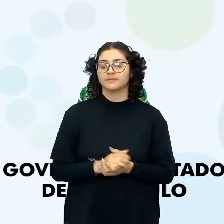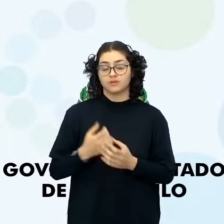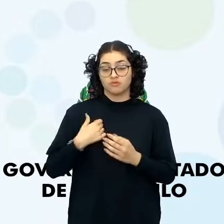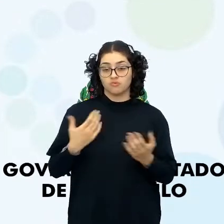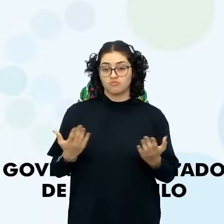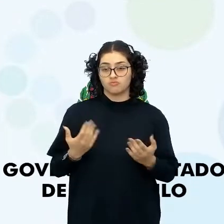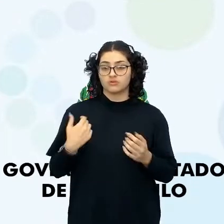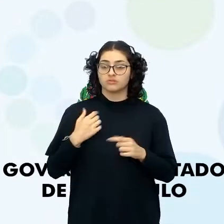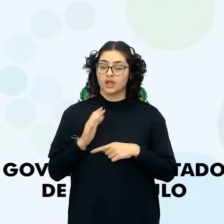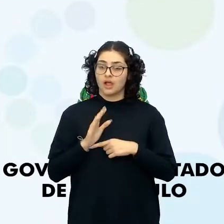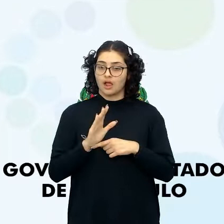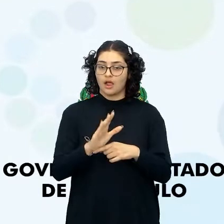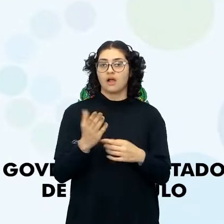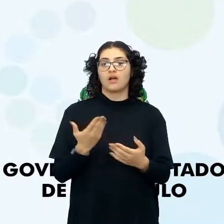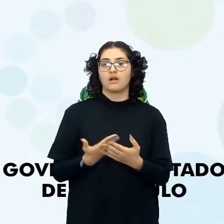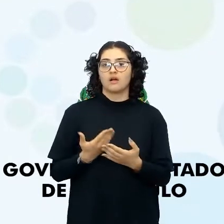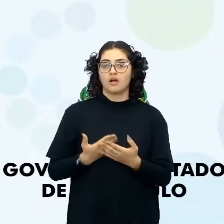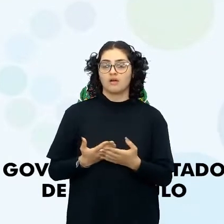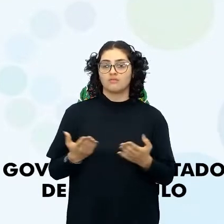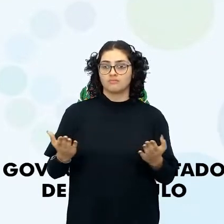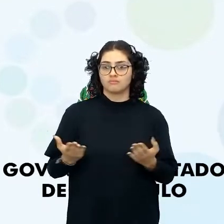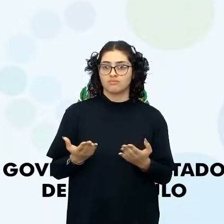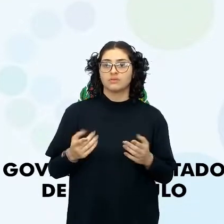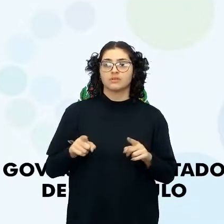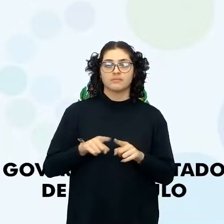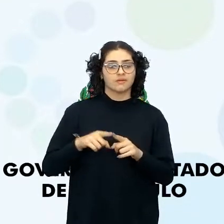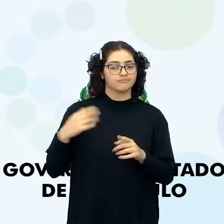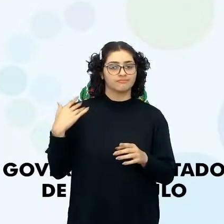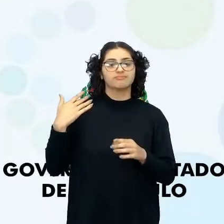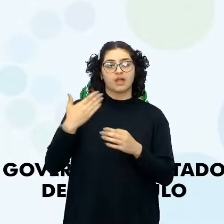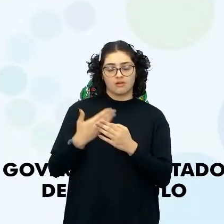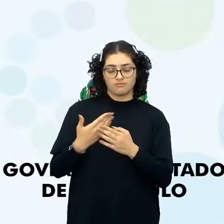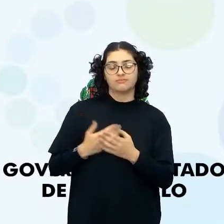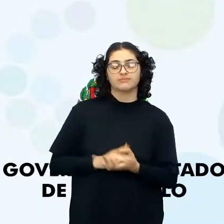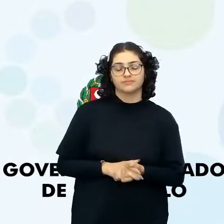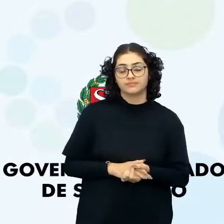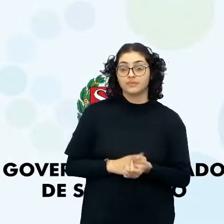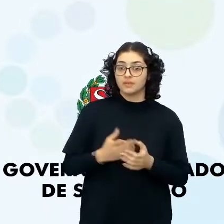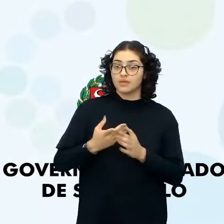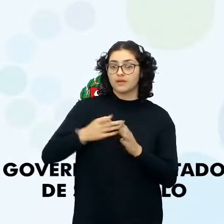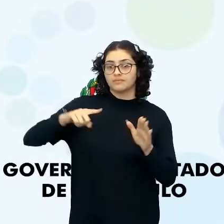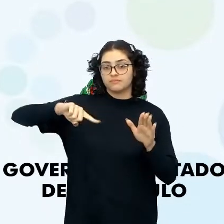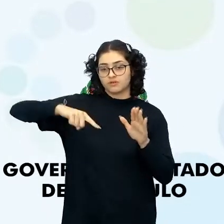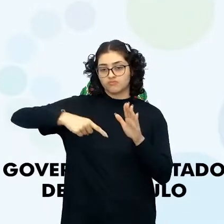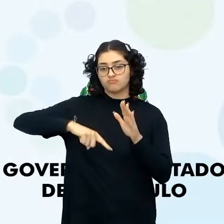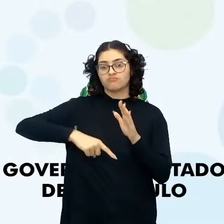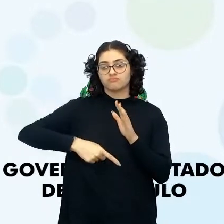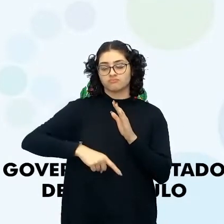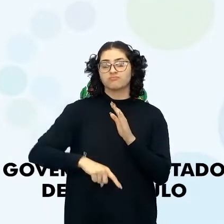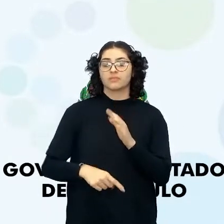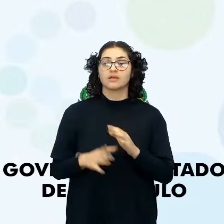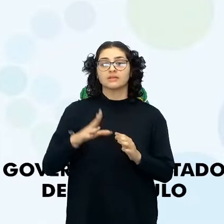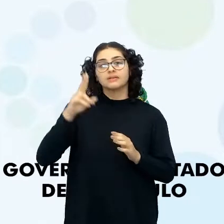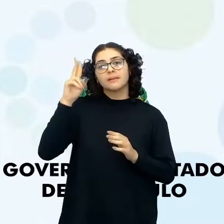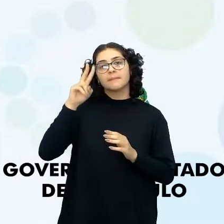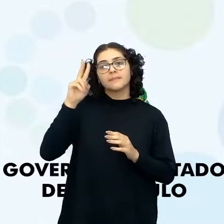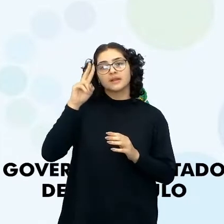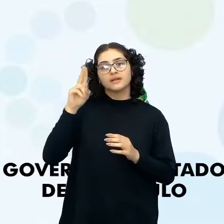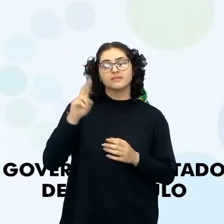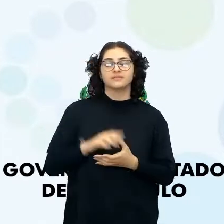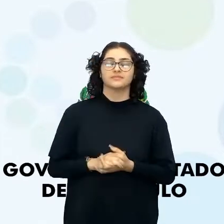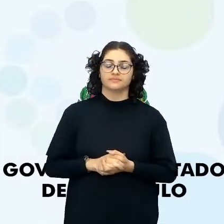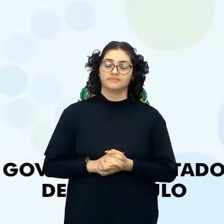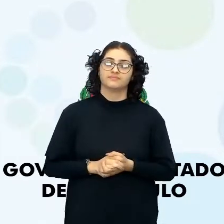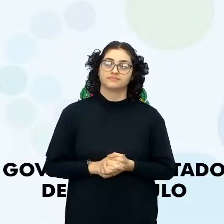nessa aula, mas também nesse nosso componente. E o nosso aprofundamento, né, só para a gente relembrar, tá? O